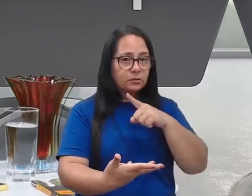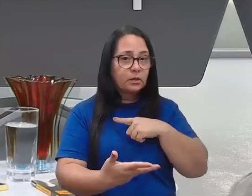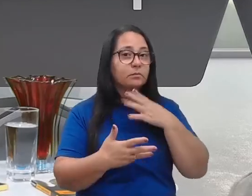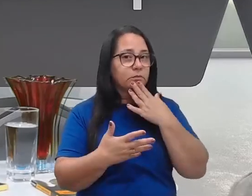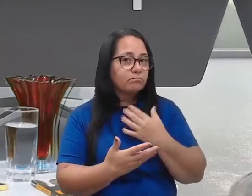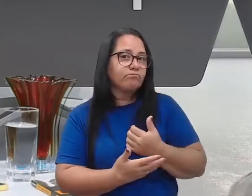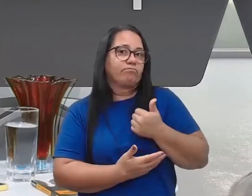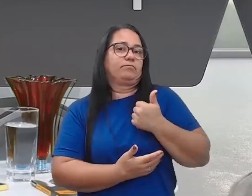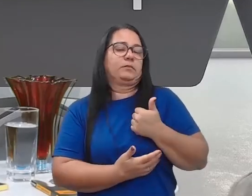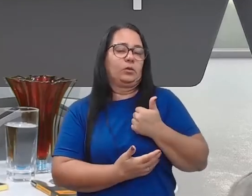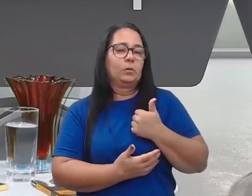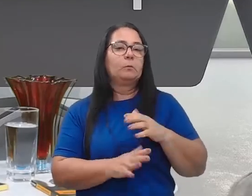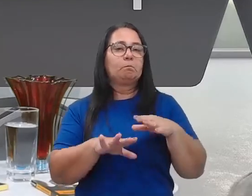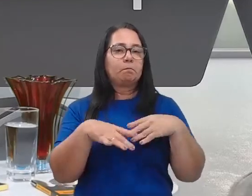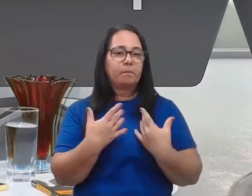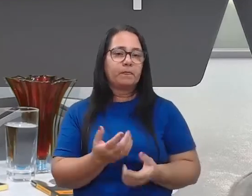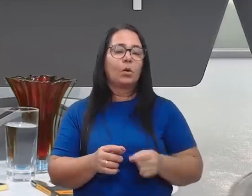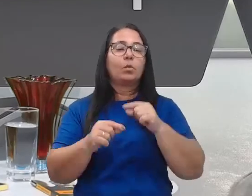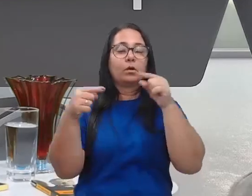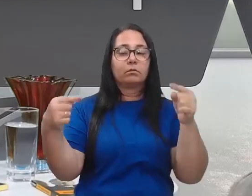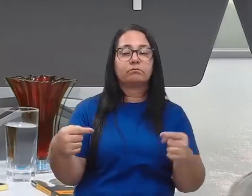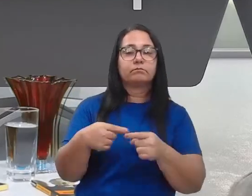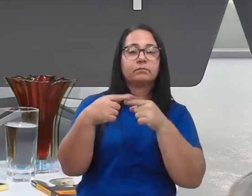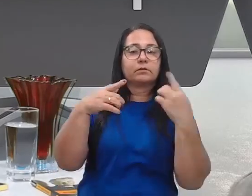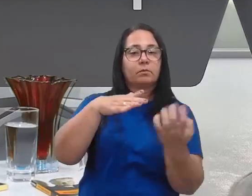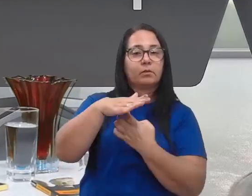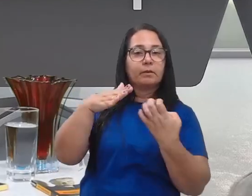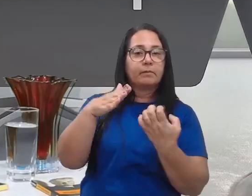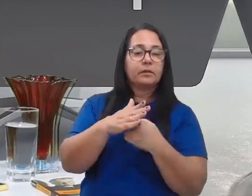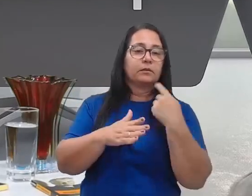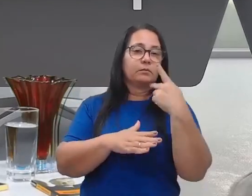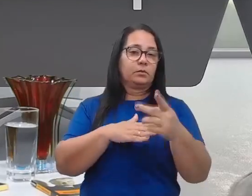é ideal para uma empresa, para o seu negócio, para a sua vida ali